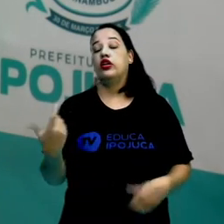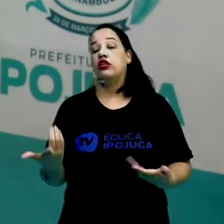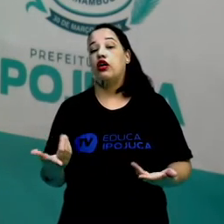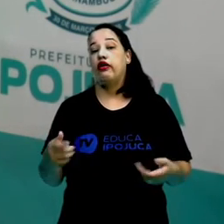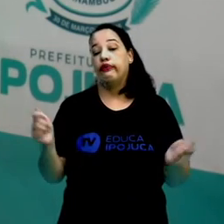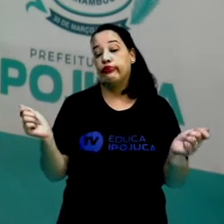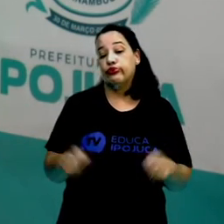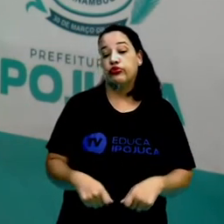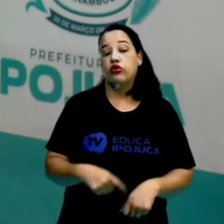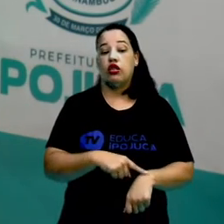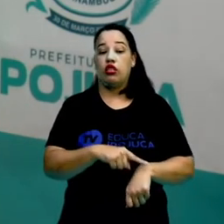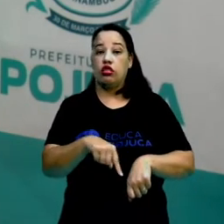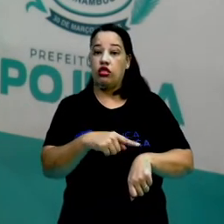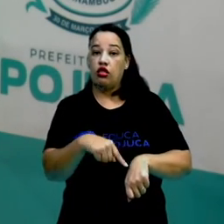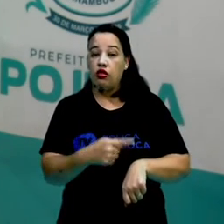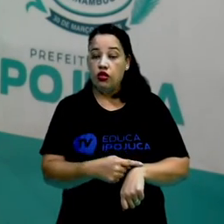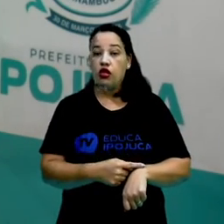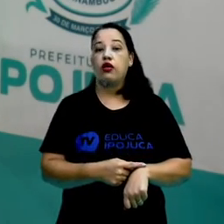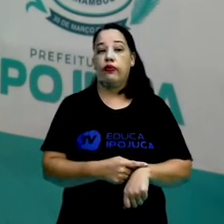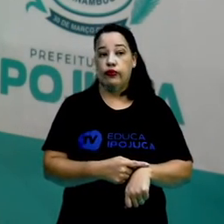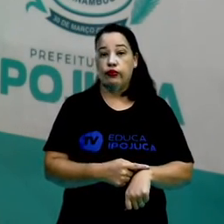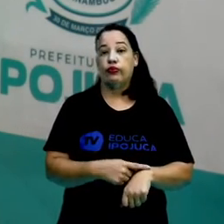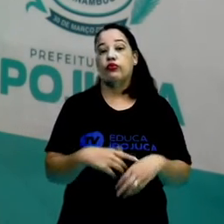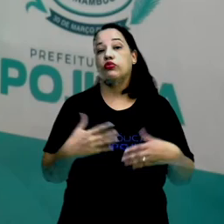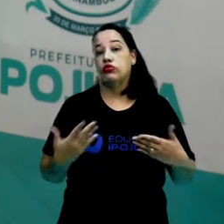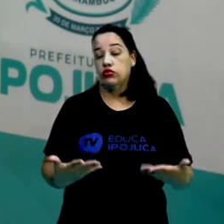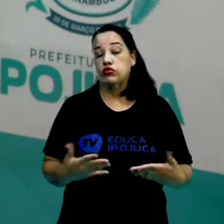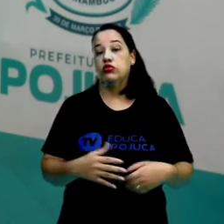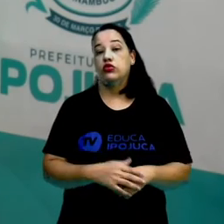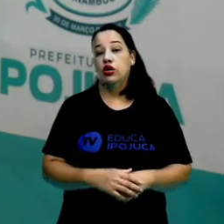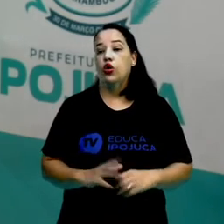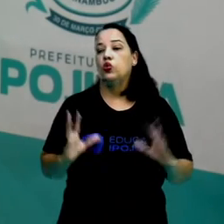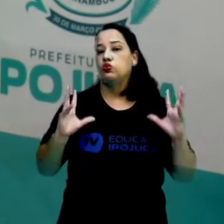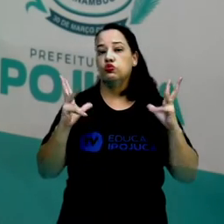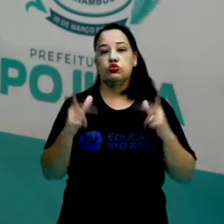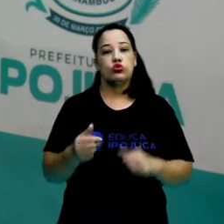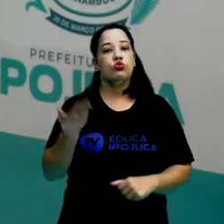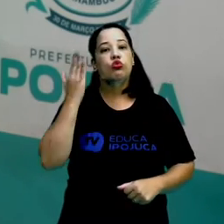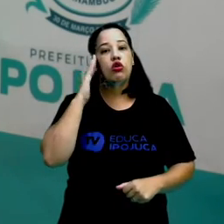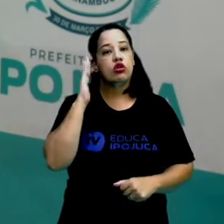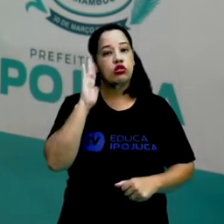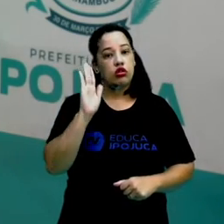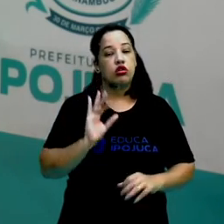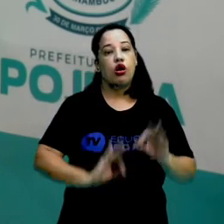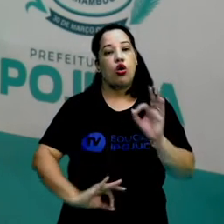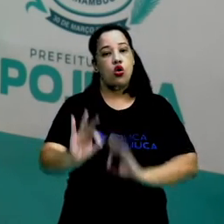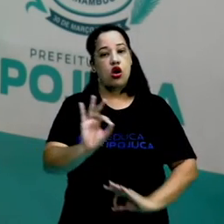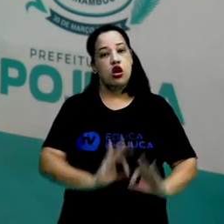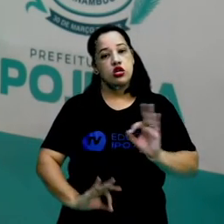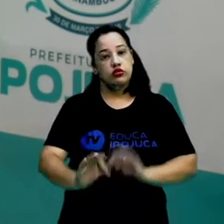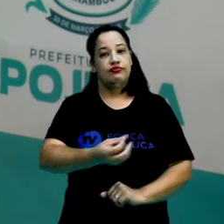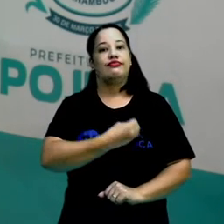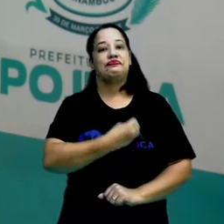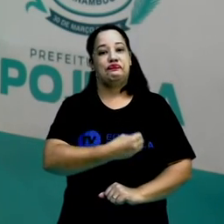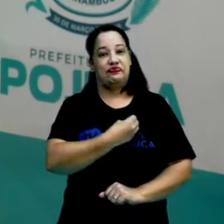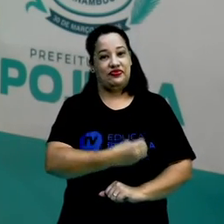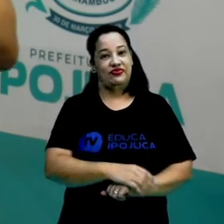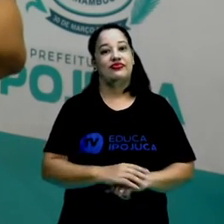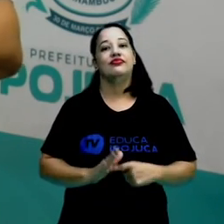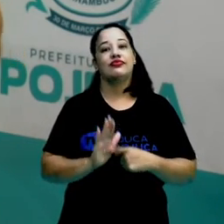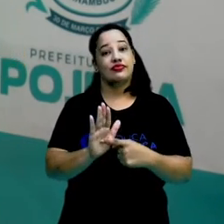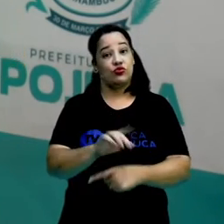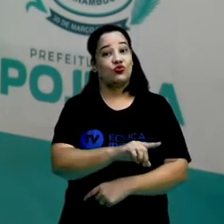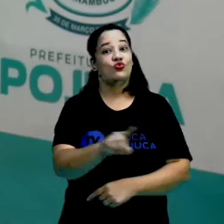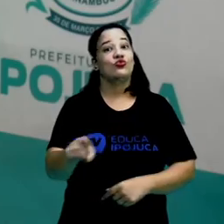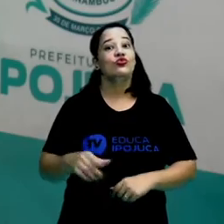tempo, porque é necessário que venhamos a entender toda essa configuração para organizarmos as nossas vidas. Eu trago para